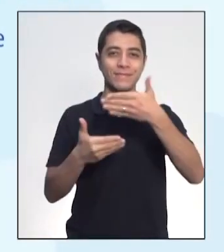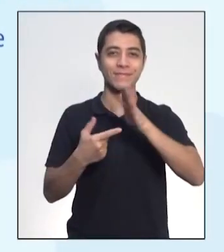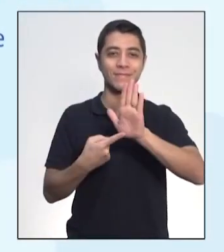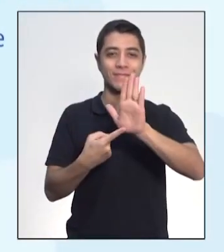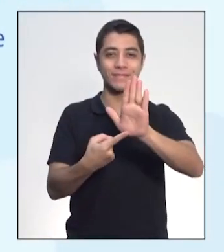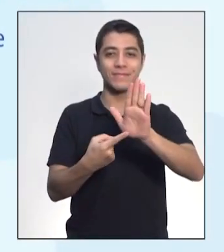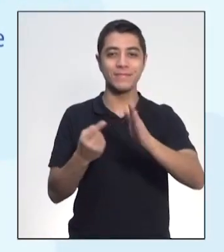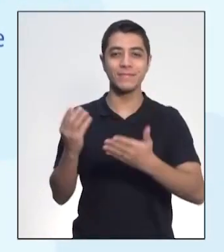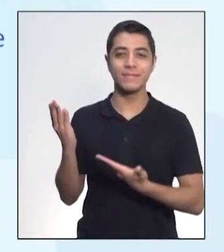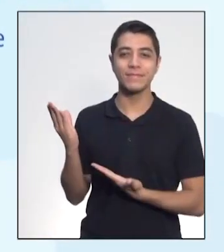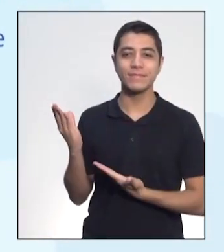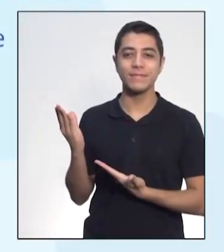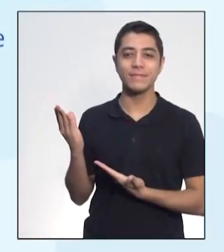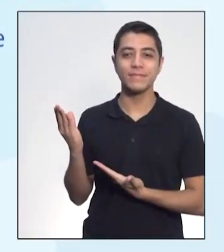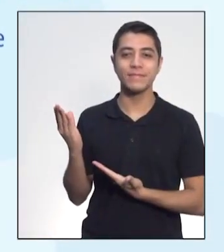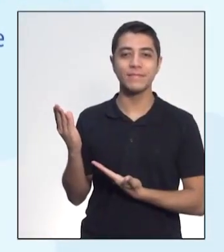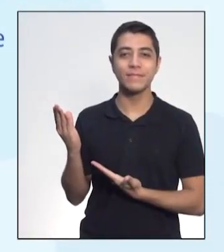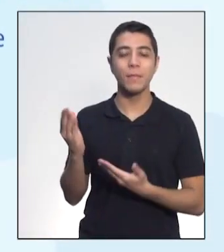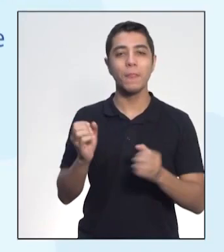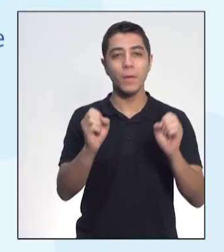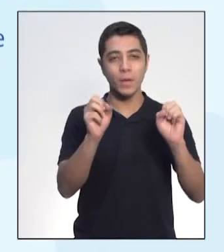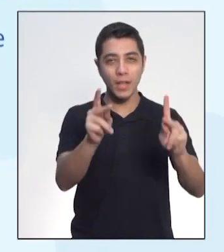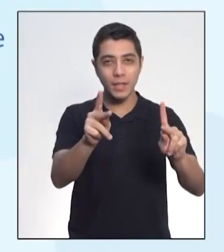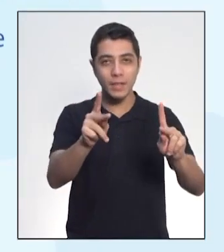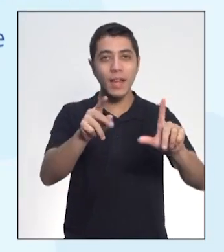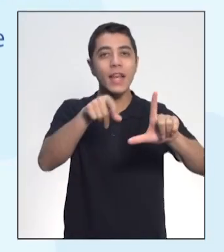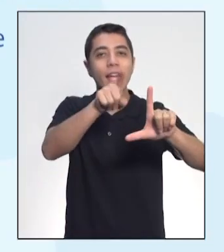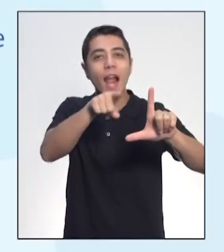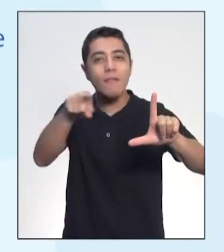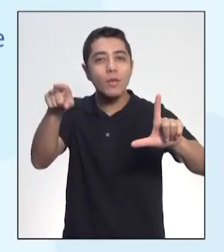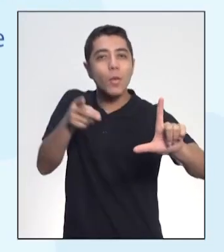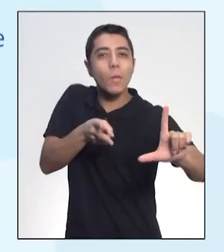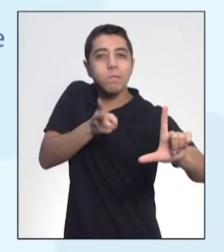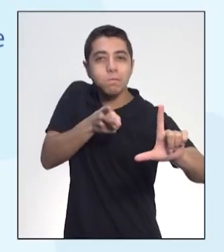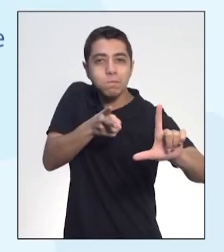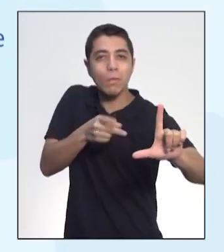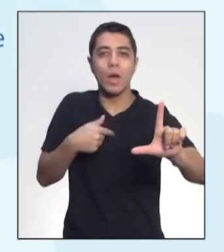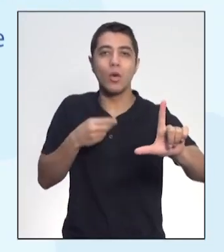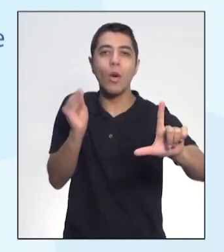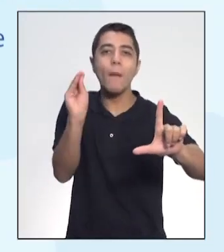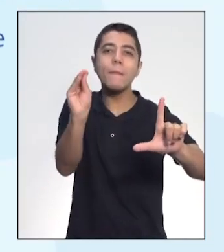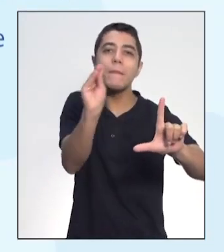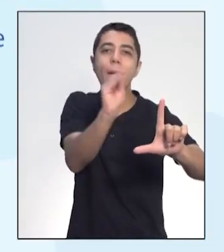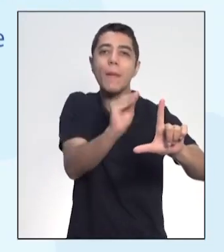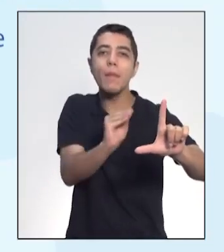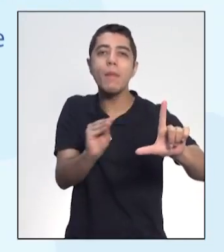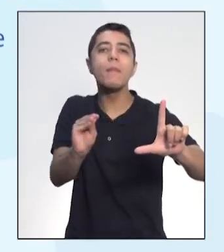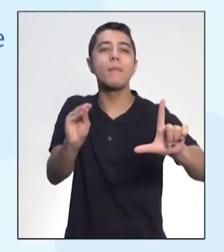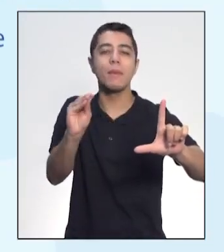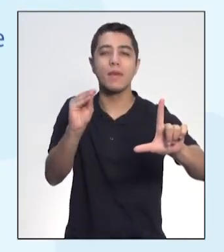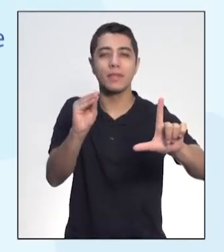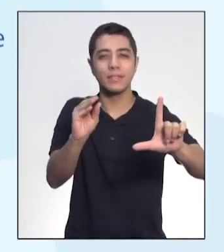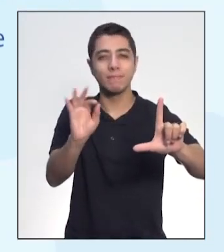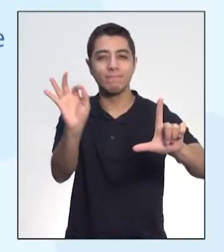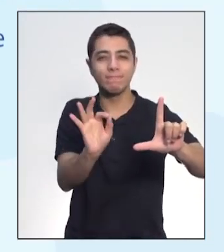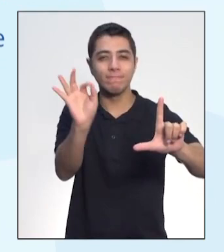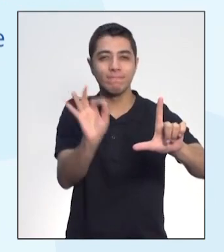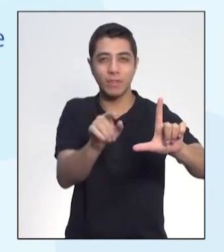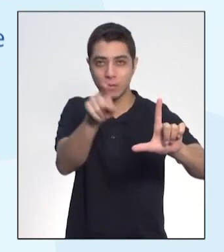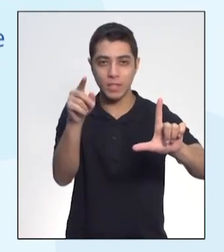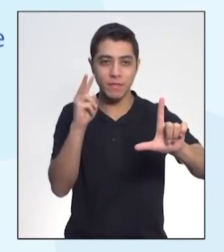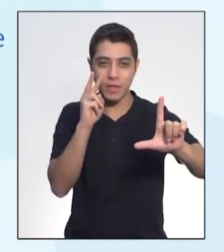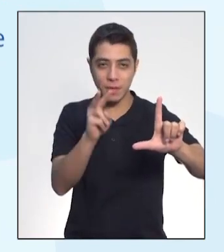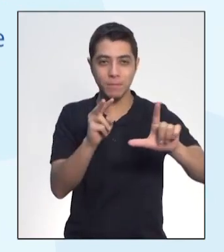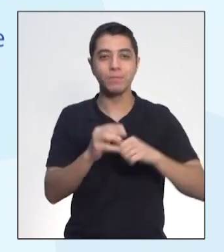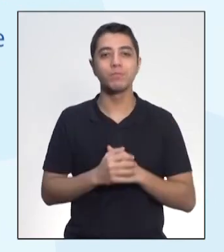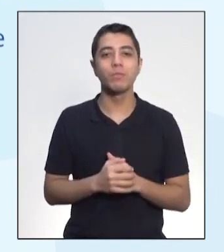fiz no mesmo gráfico, eu anotei tudo aí bonitinho para vocês visualizarem, tá? Então, no item A está escrito lá, concavidade voltada para cima. Dá para